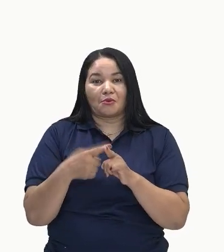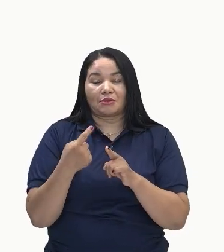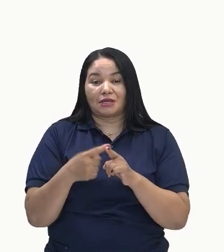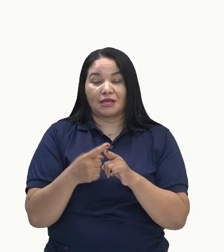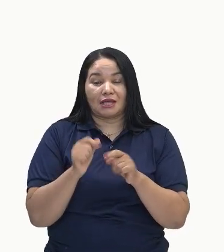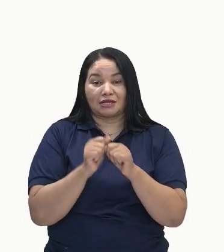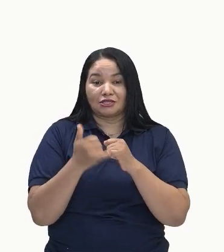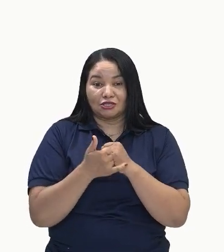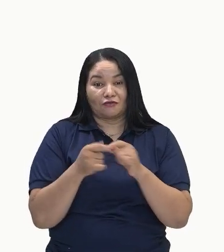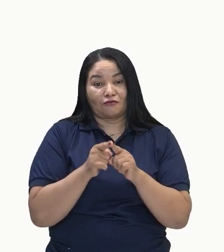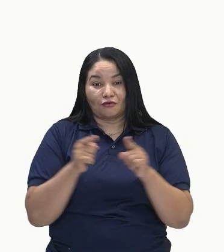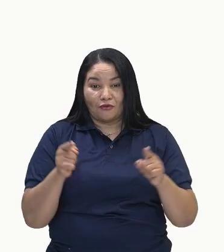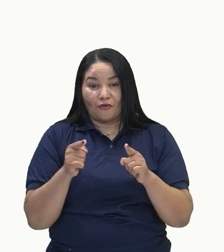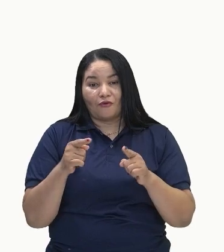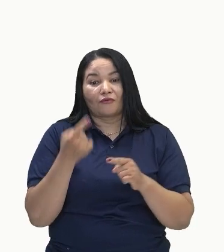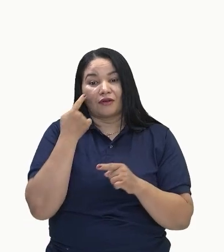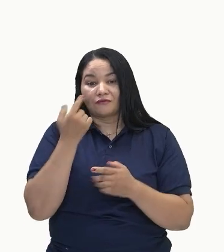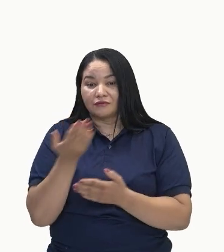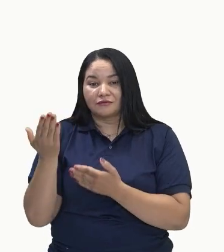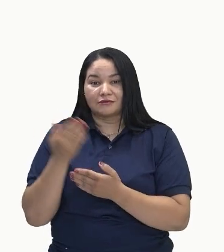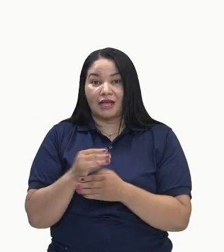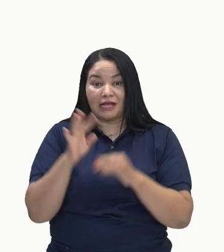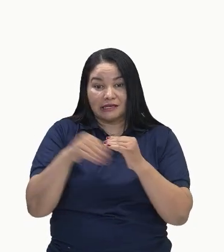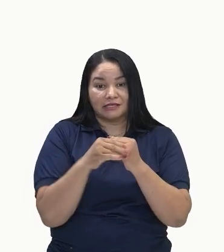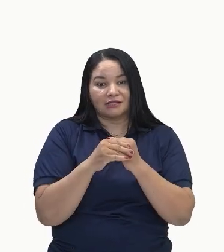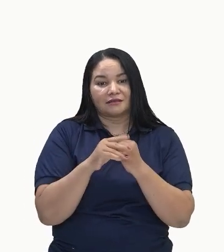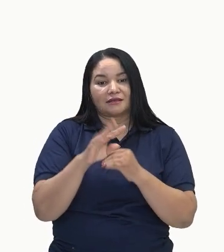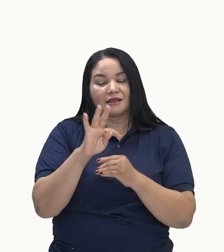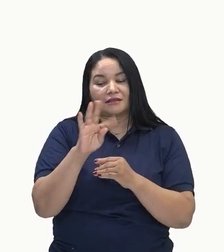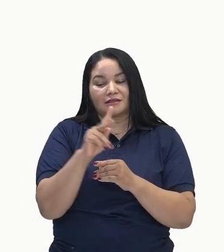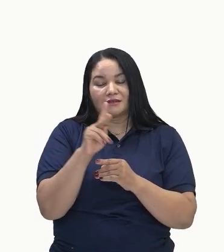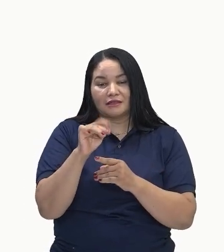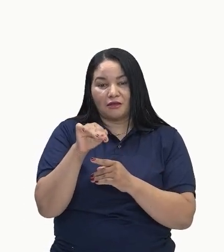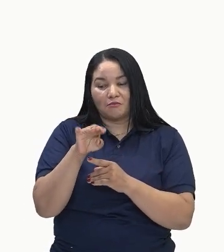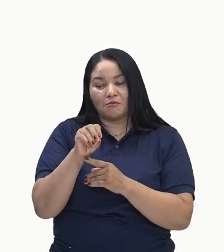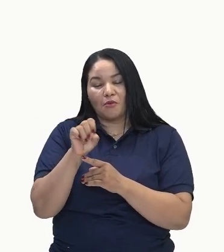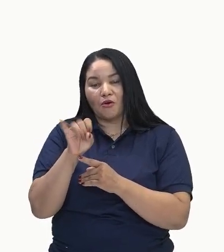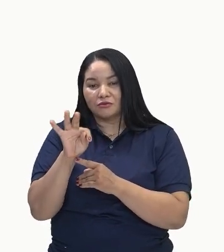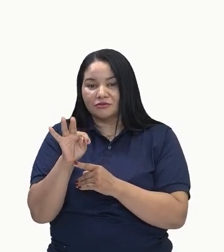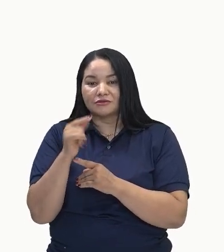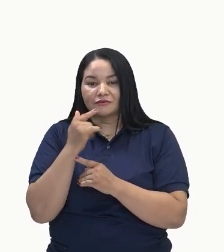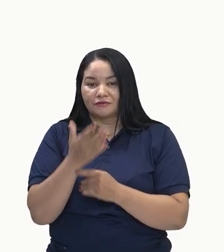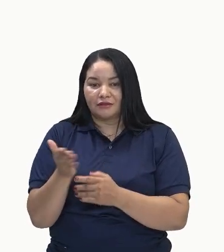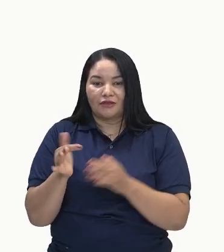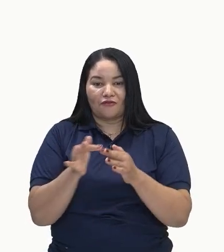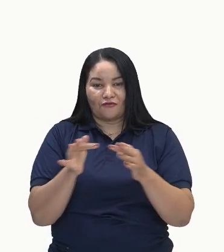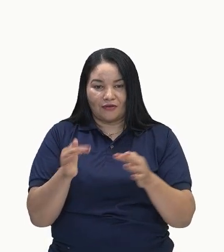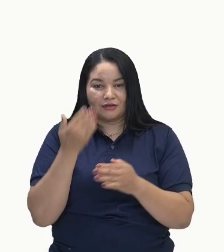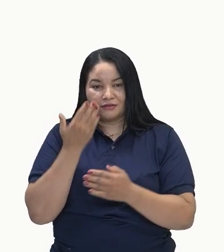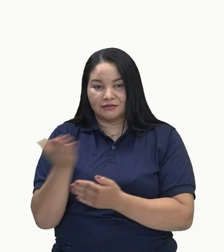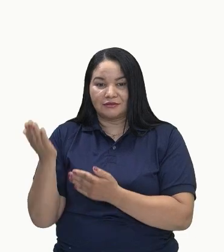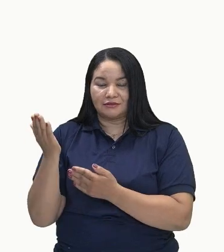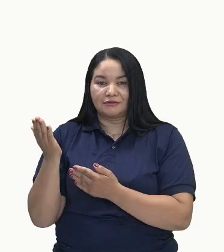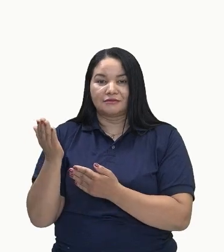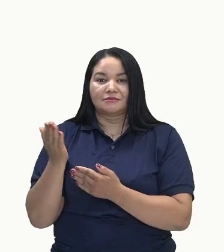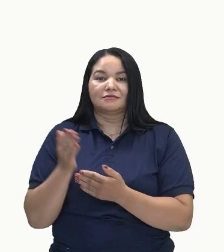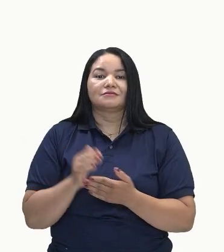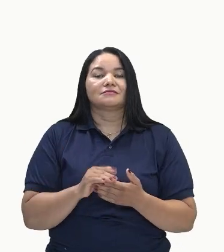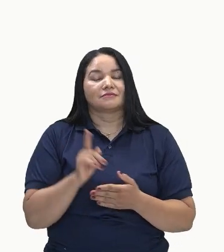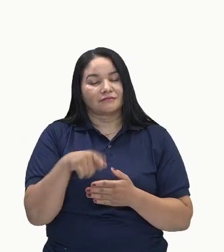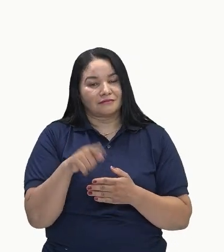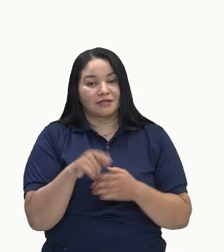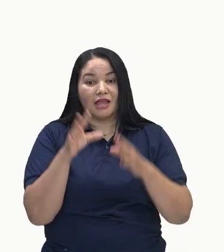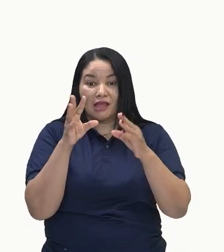devo colocar dessa forma aqui, ó. This is the most expensive car. Então, em